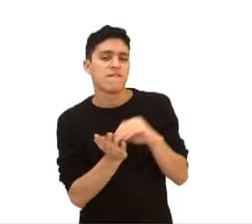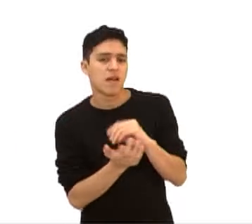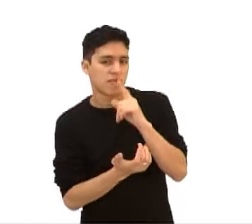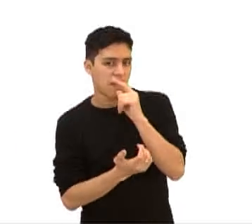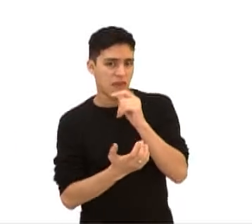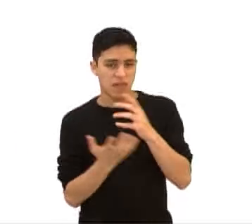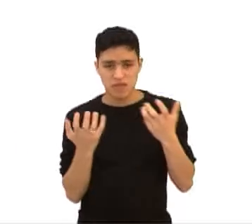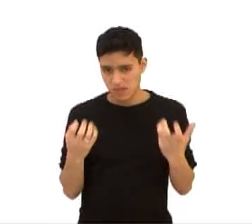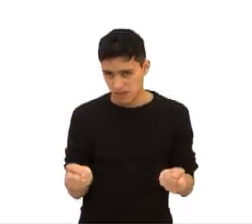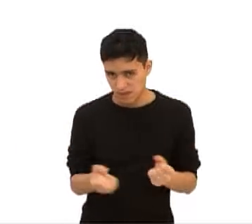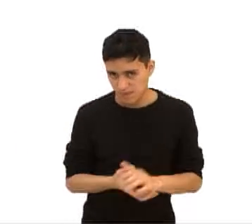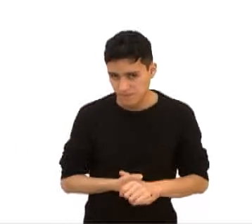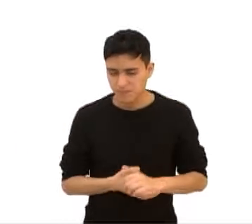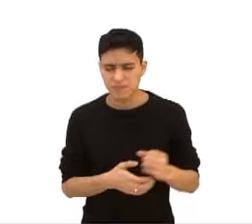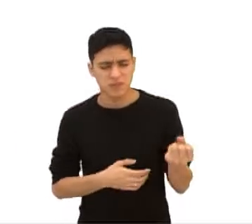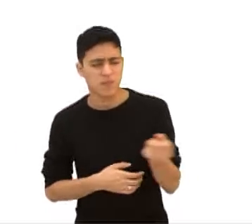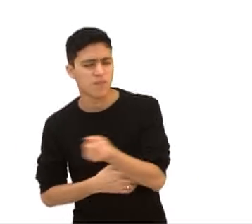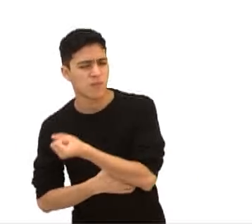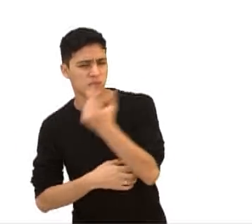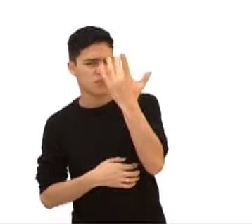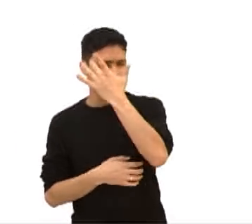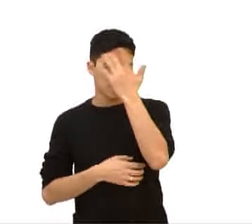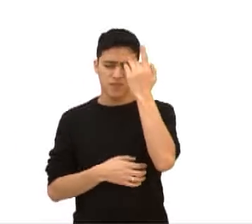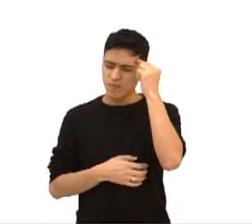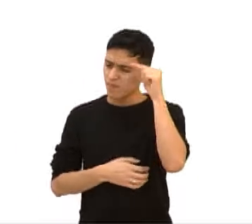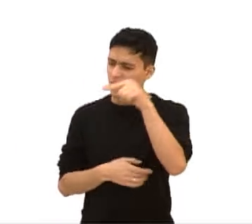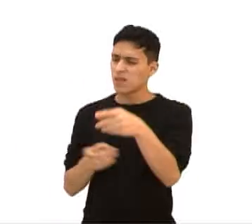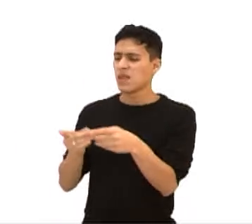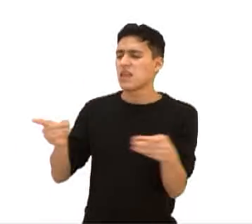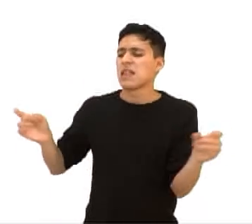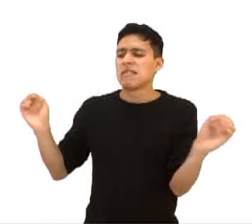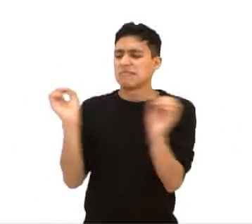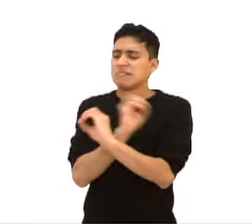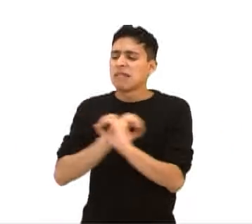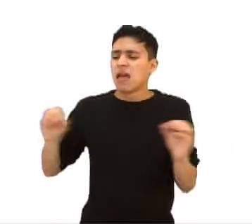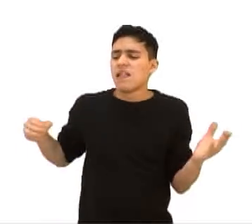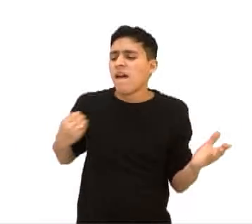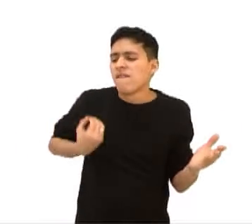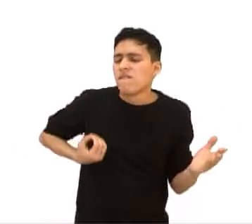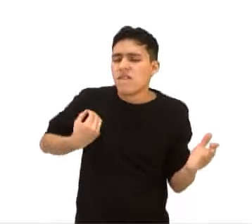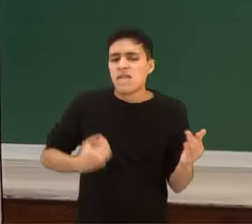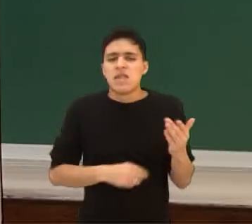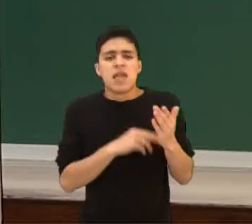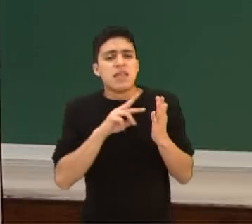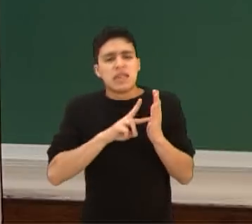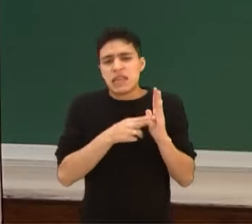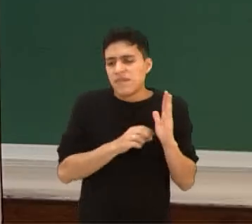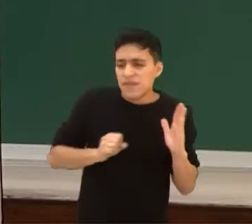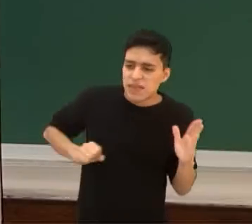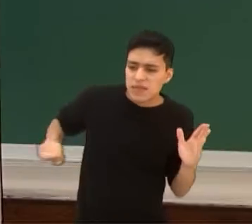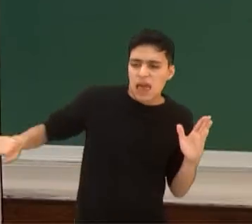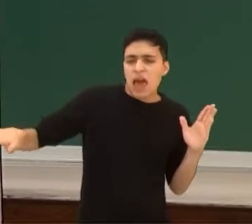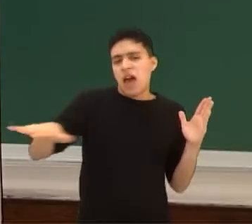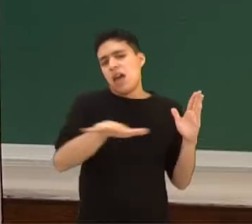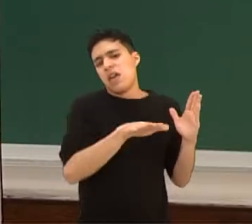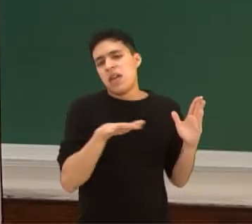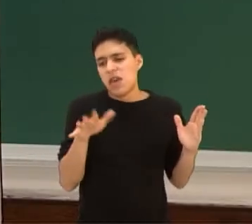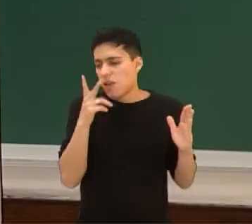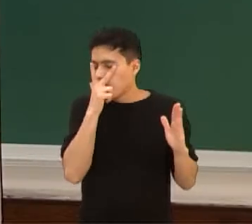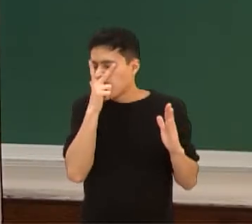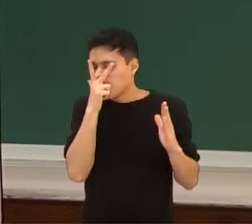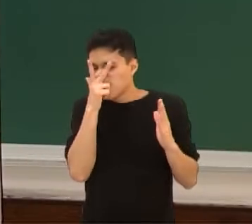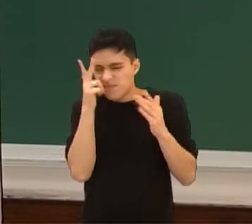de água. Muitas pessoas pensam que o deserto é uma área que não dispõe de vida, que é uma área que não